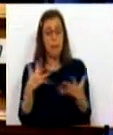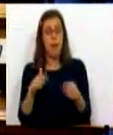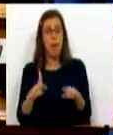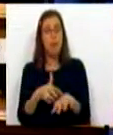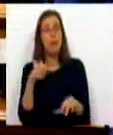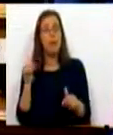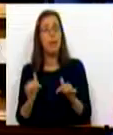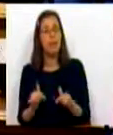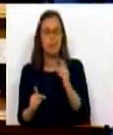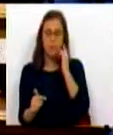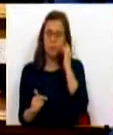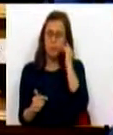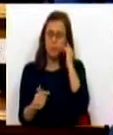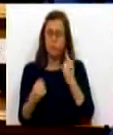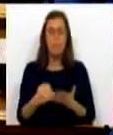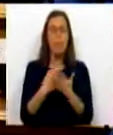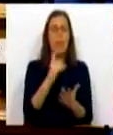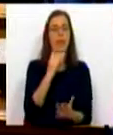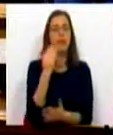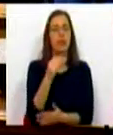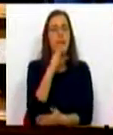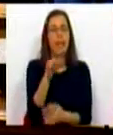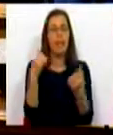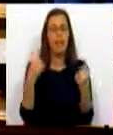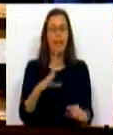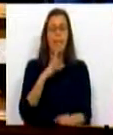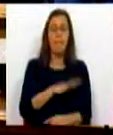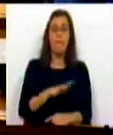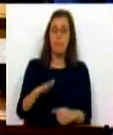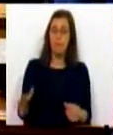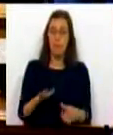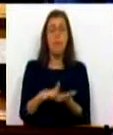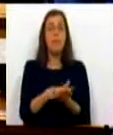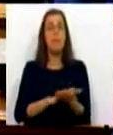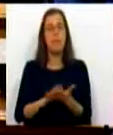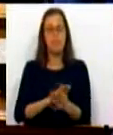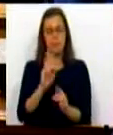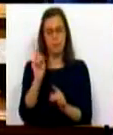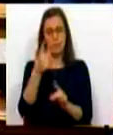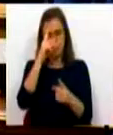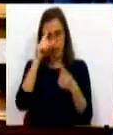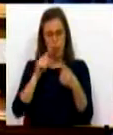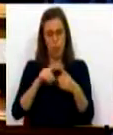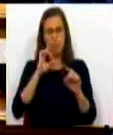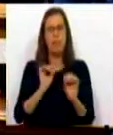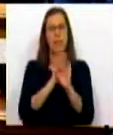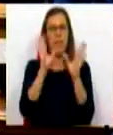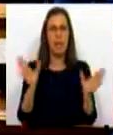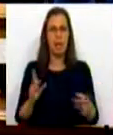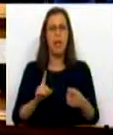maioria parlamentar de apoio às jovens famílias com filhos, que tem na sua base dois objetivos muito